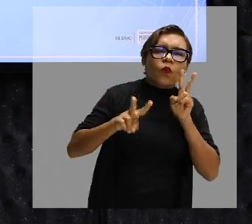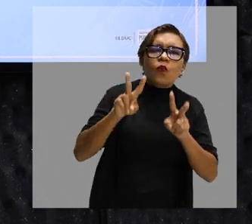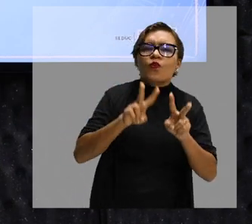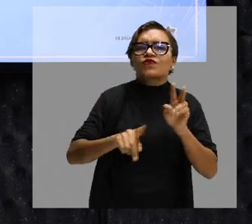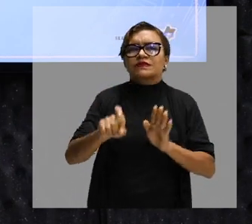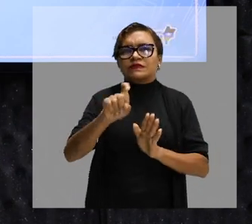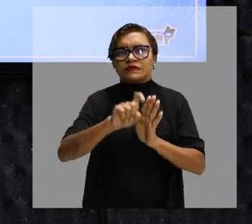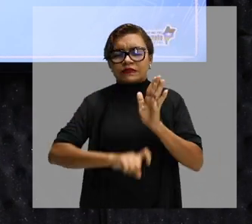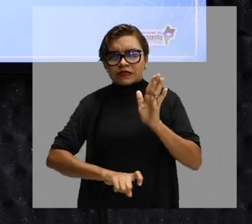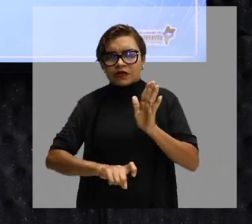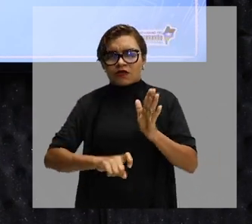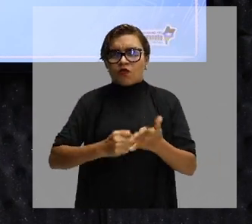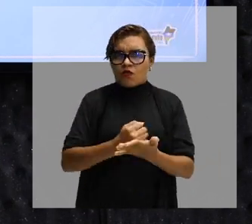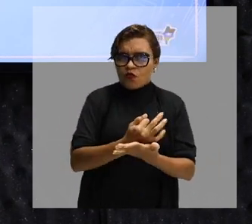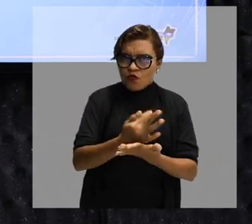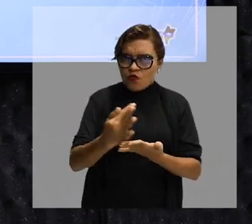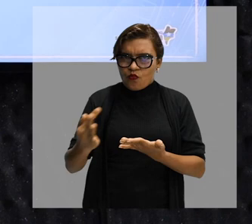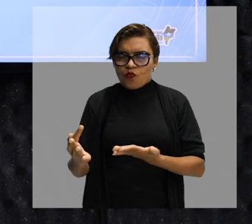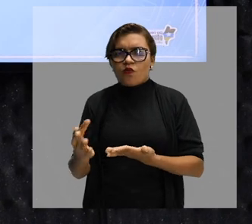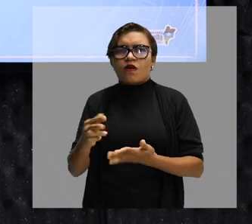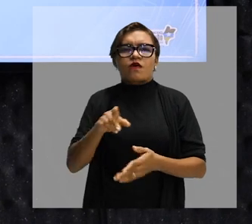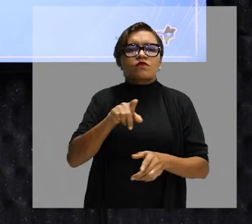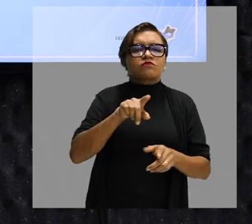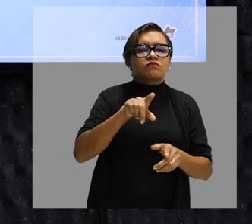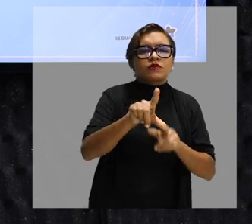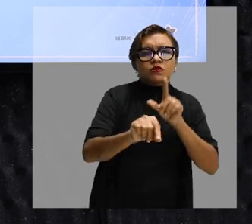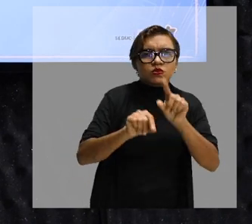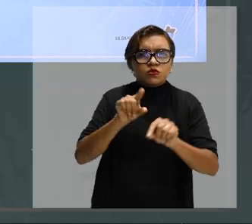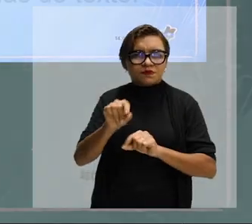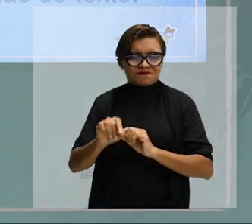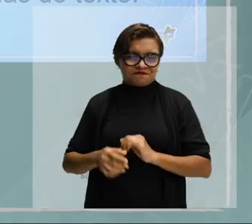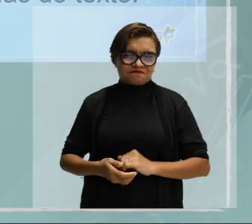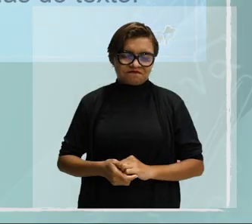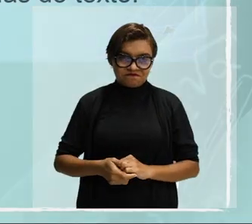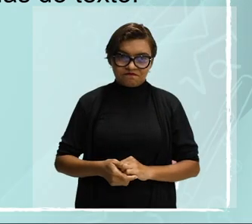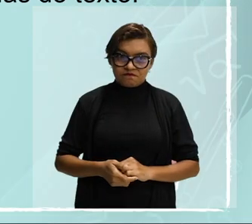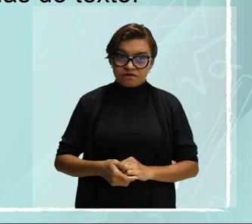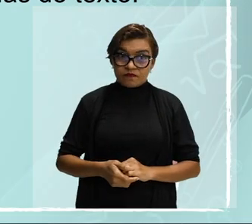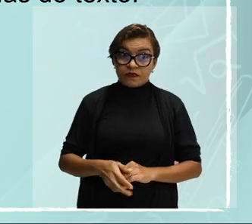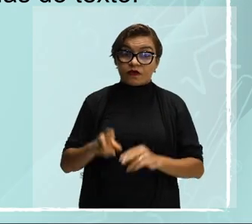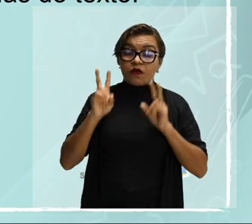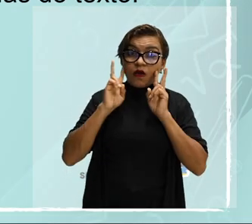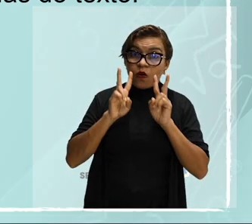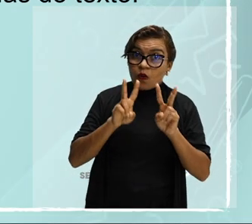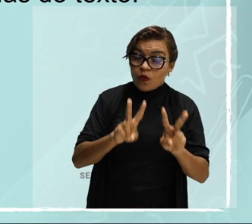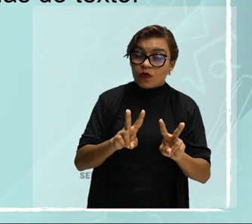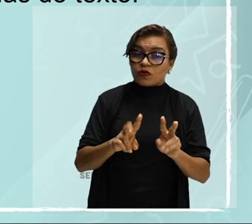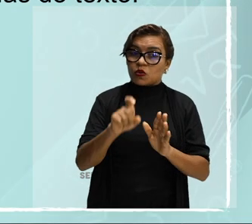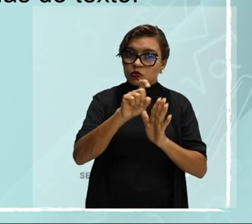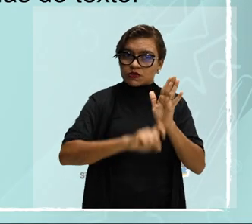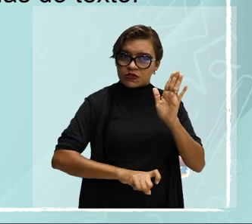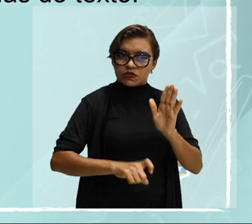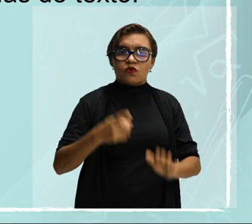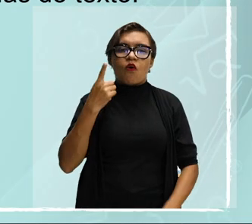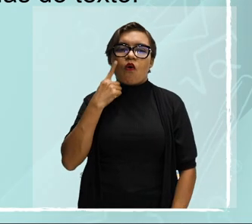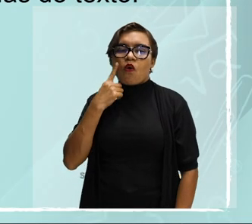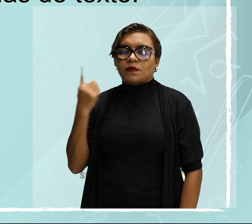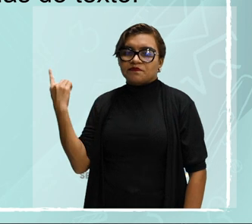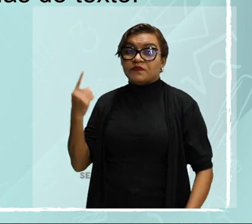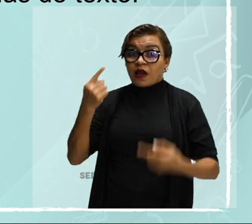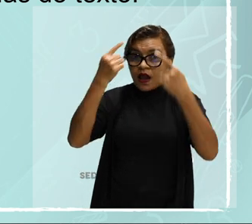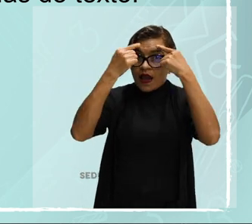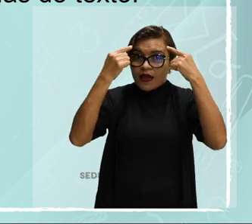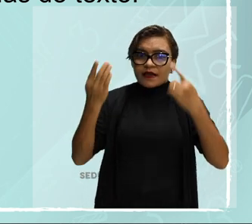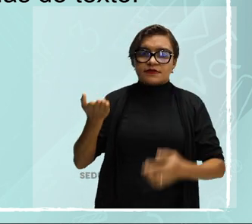alguns itens para que a gente possa assinalar o mais adequado. Analise o texto abaixo. Na Grécia Antiga, os termos